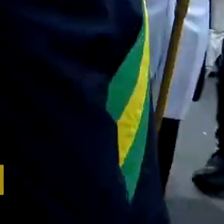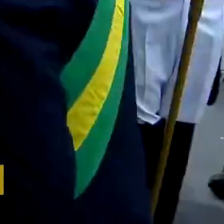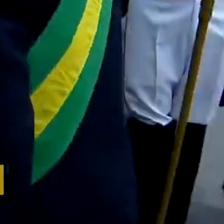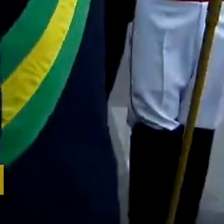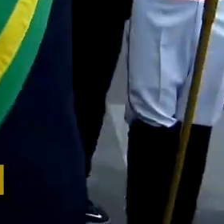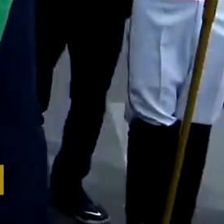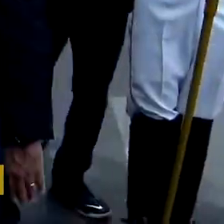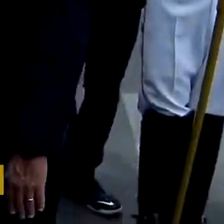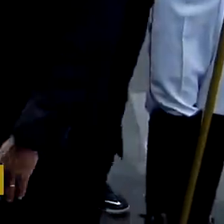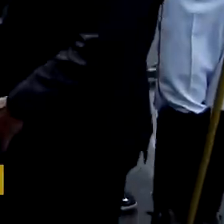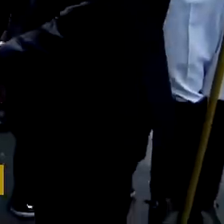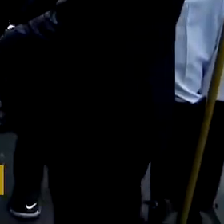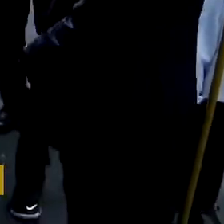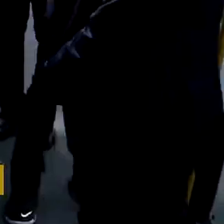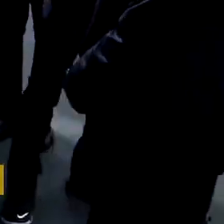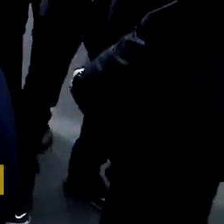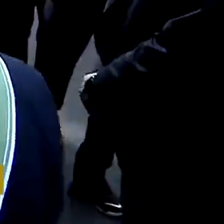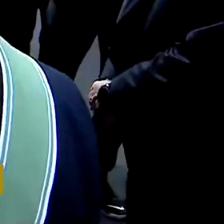peraí que é errado.